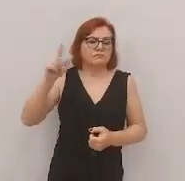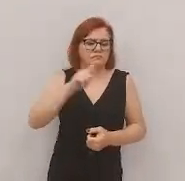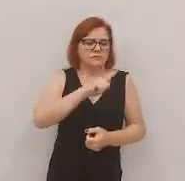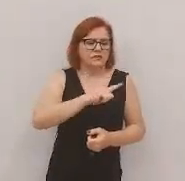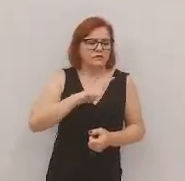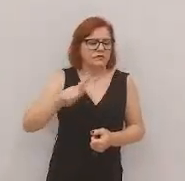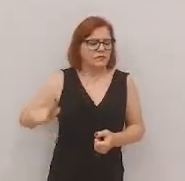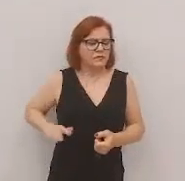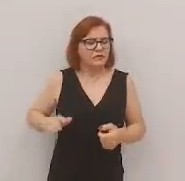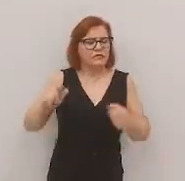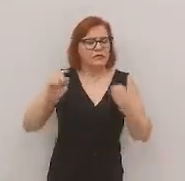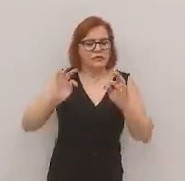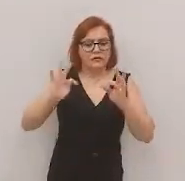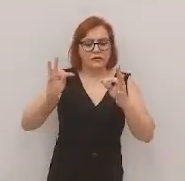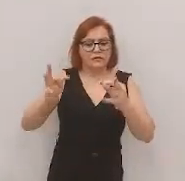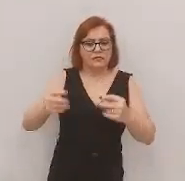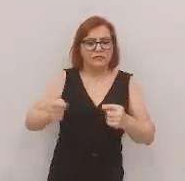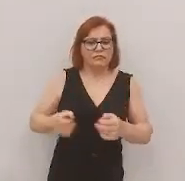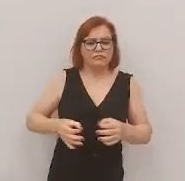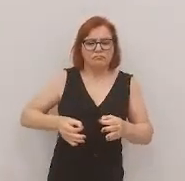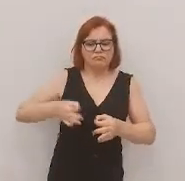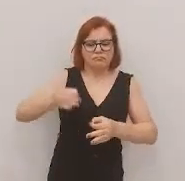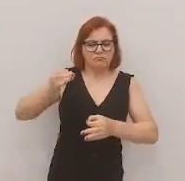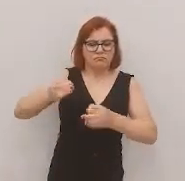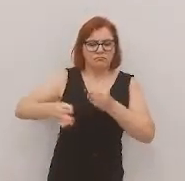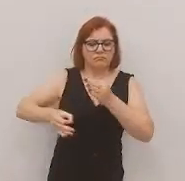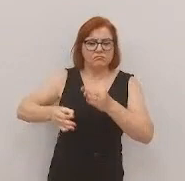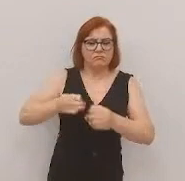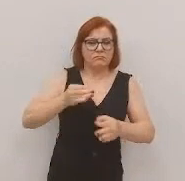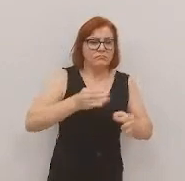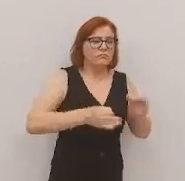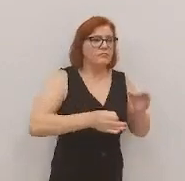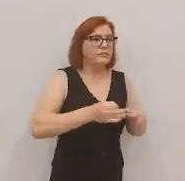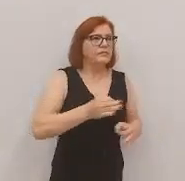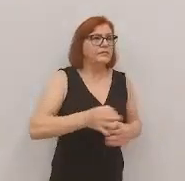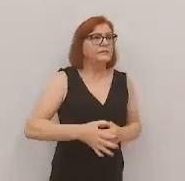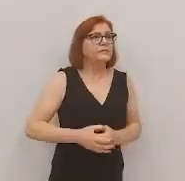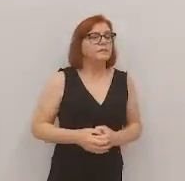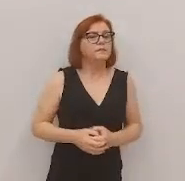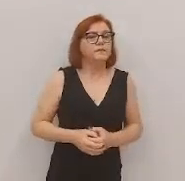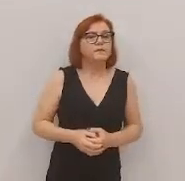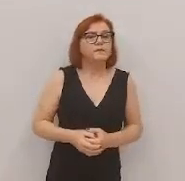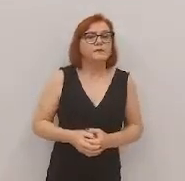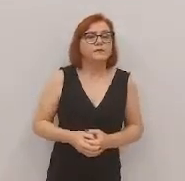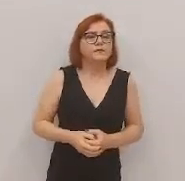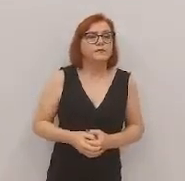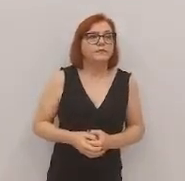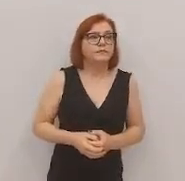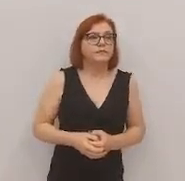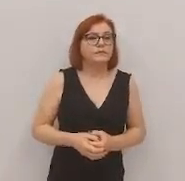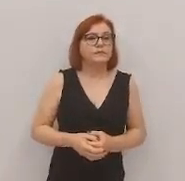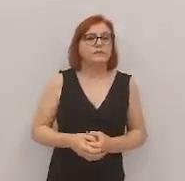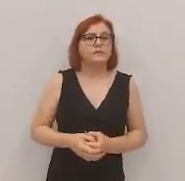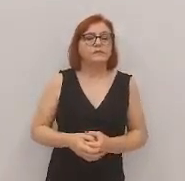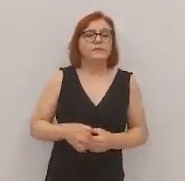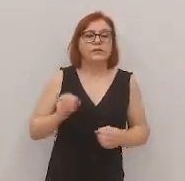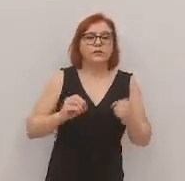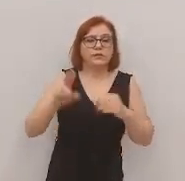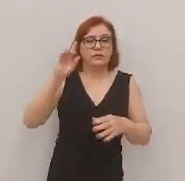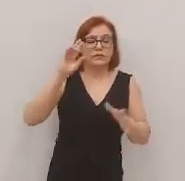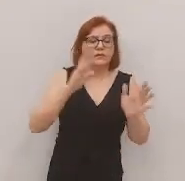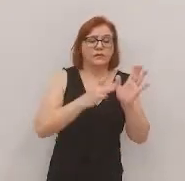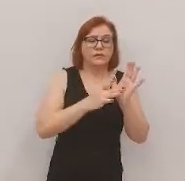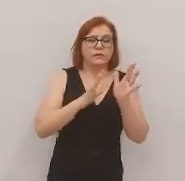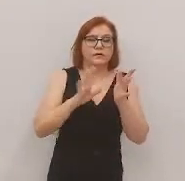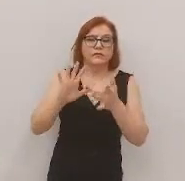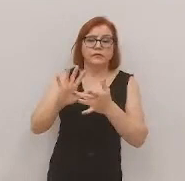quer sair um pouco da linha, o Senhor frustra. Oh, Senhor Jesus. Esse quem que é? Esse